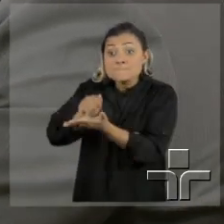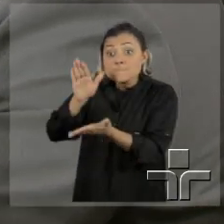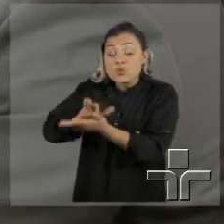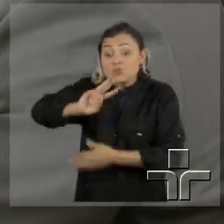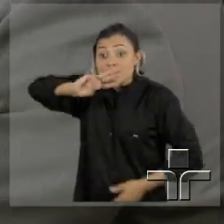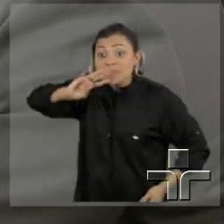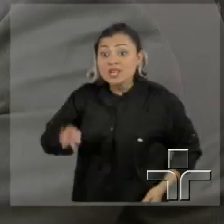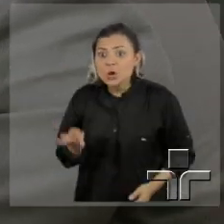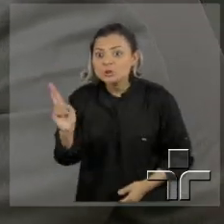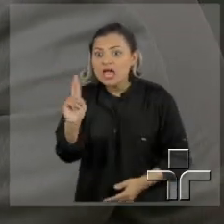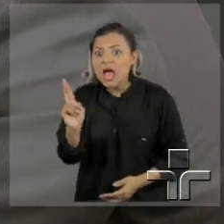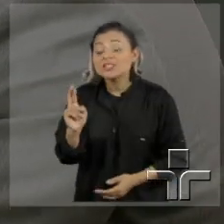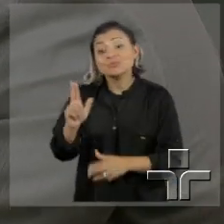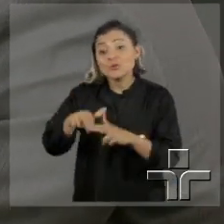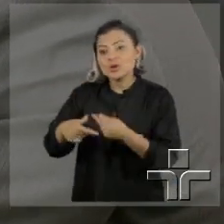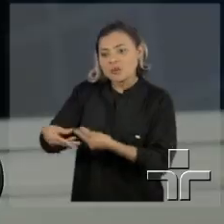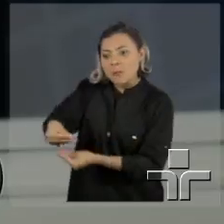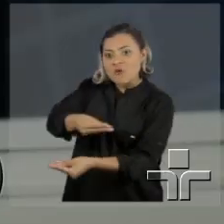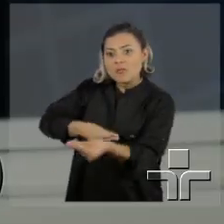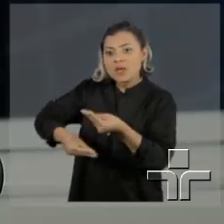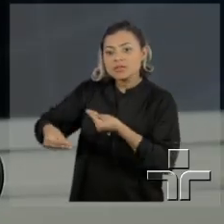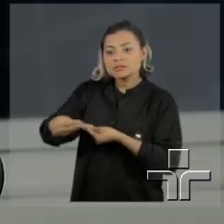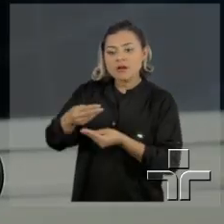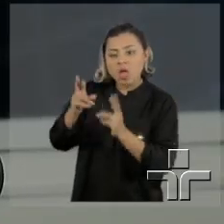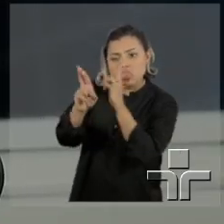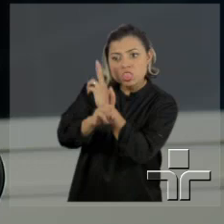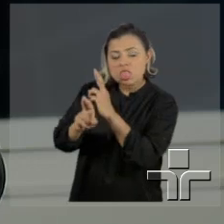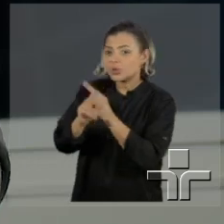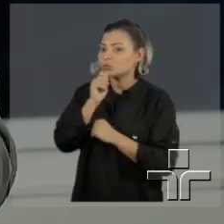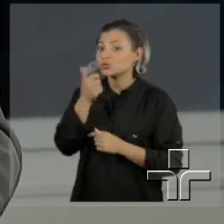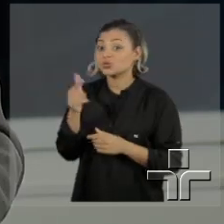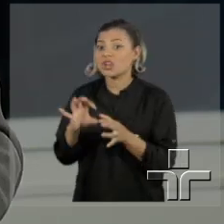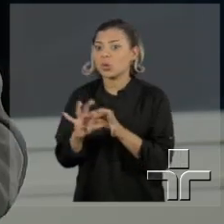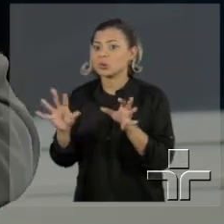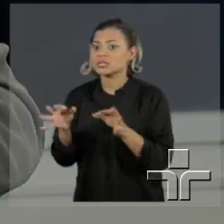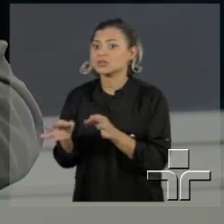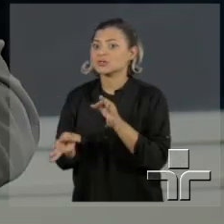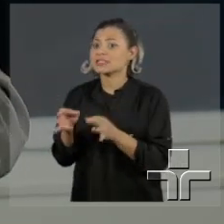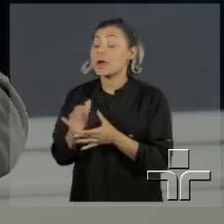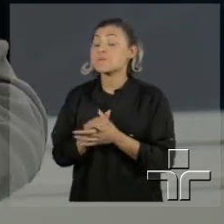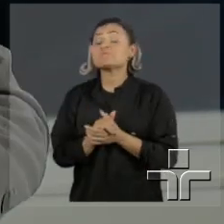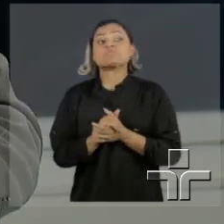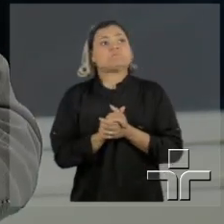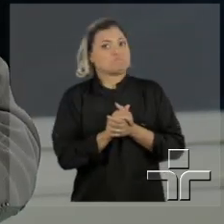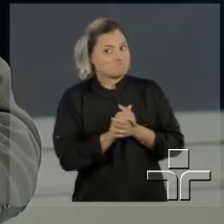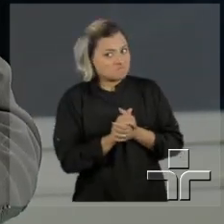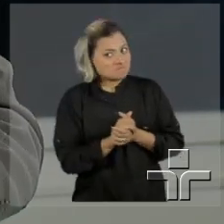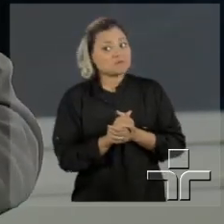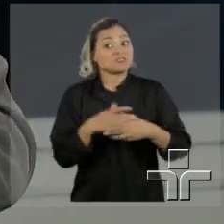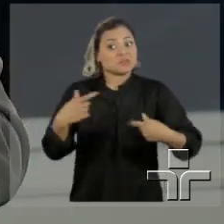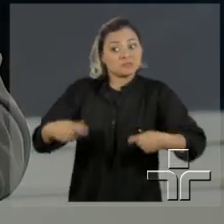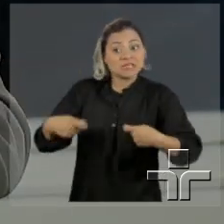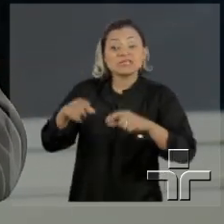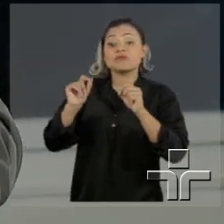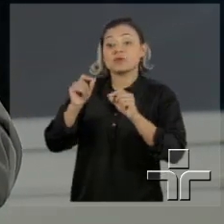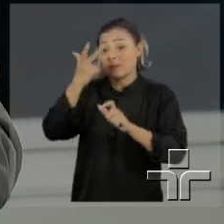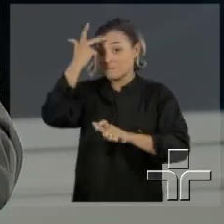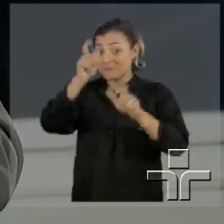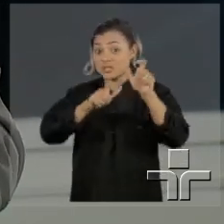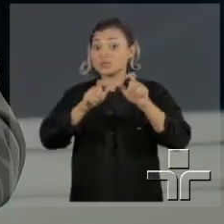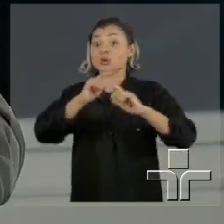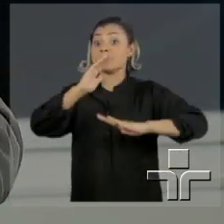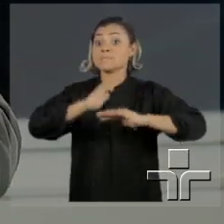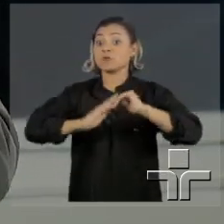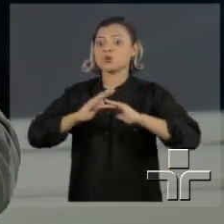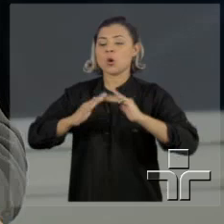essa movimentação que foi descoberta foi sem autorização judicial. E aí que tá, a gente precisaria aqui ter alguém que conhecesse muito bem